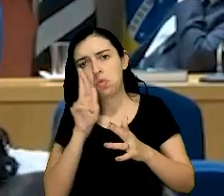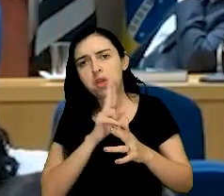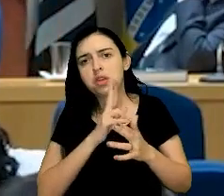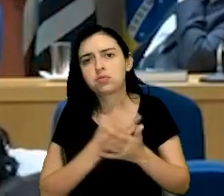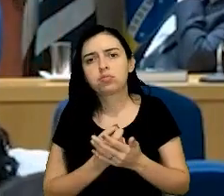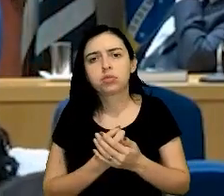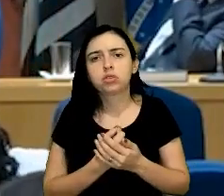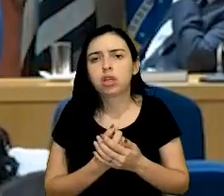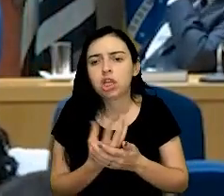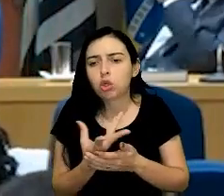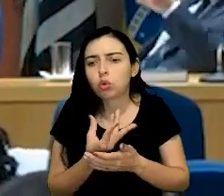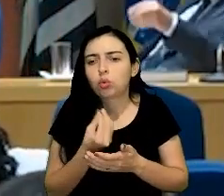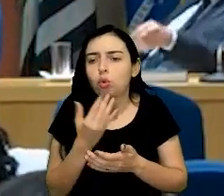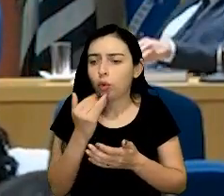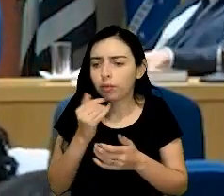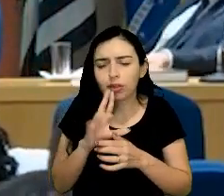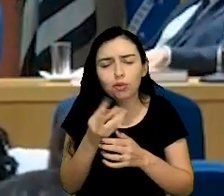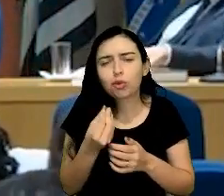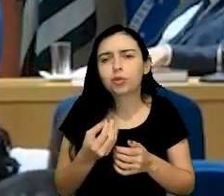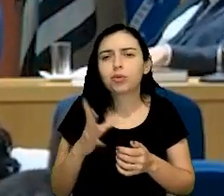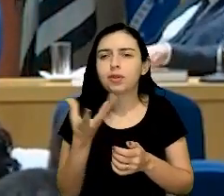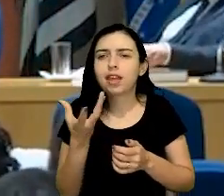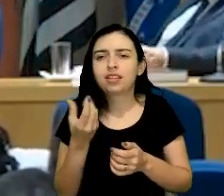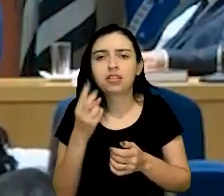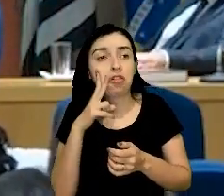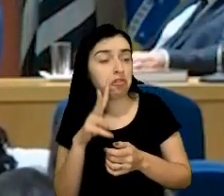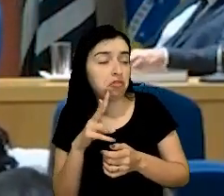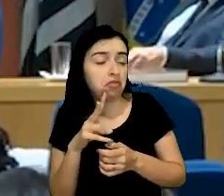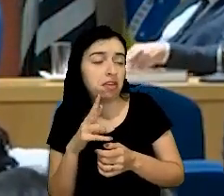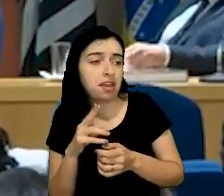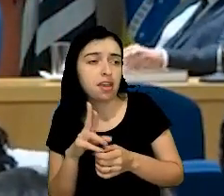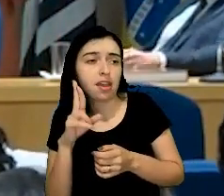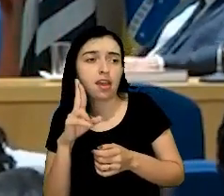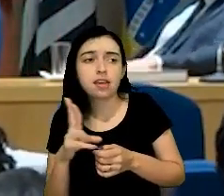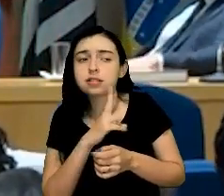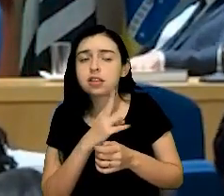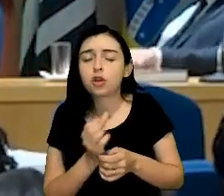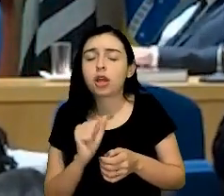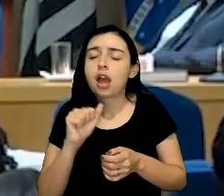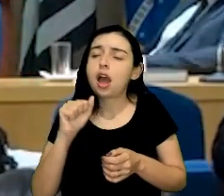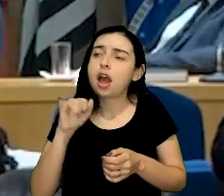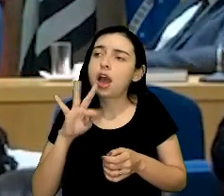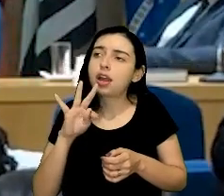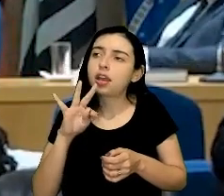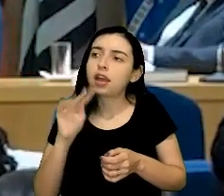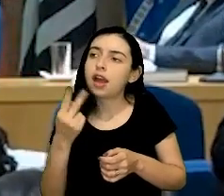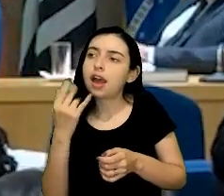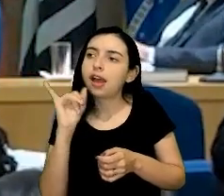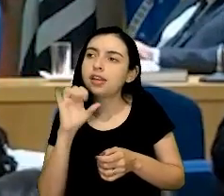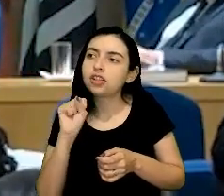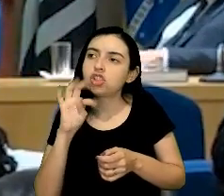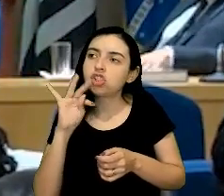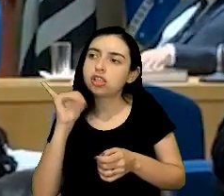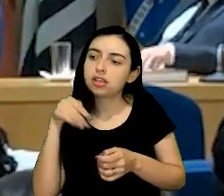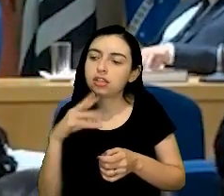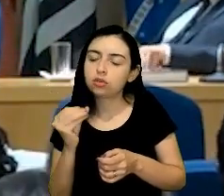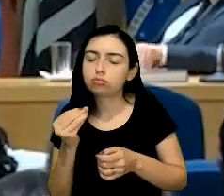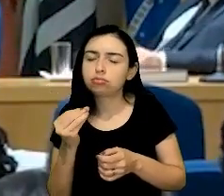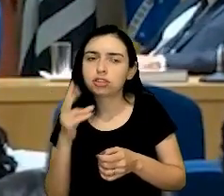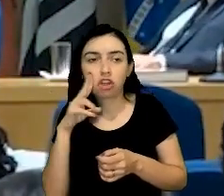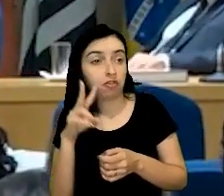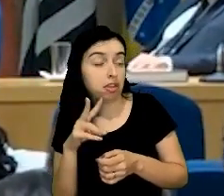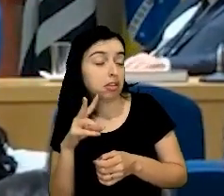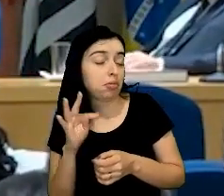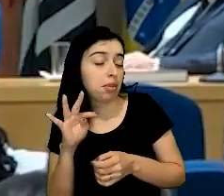a gente não vê restaurante haitiano, né? A gente não vê, né? Se fosse um tailandês era mais